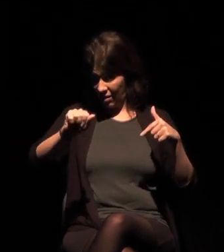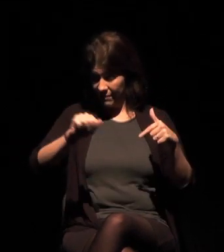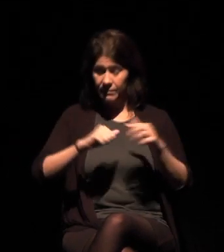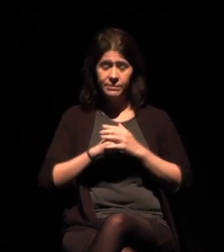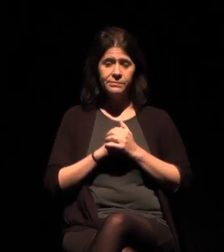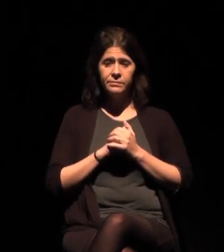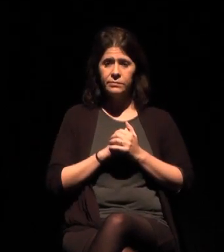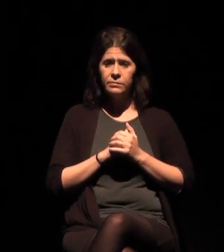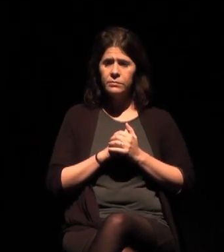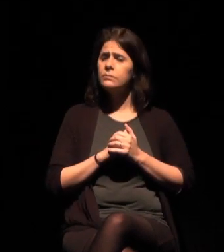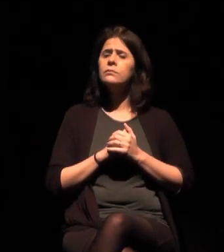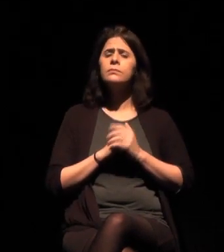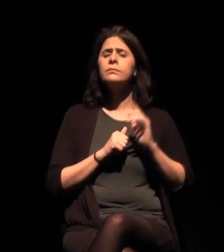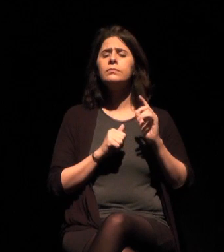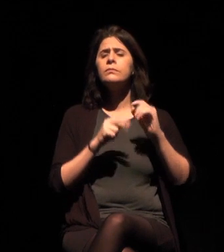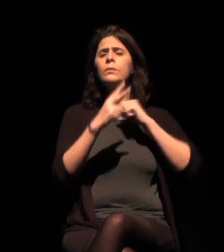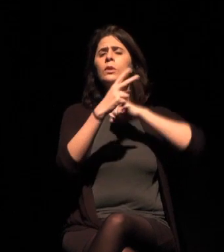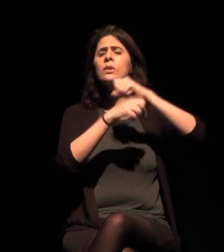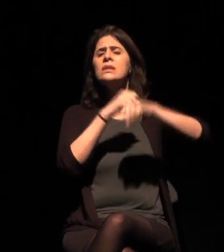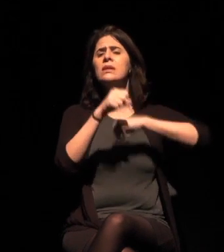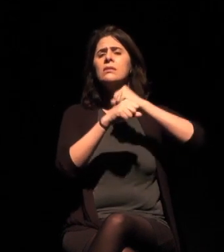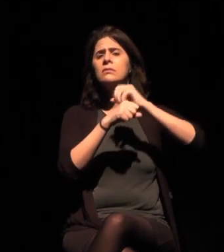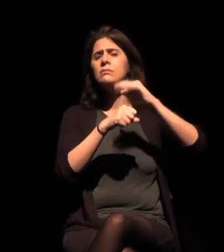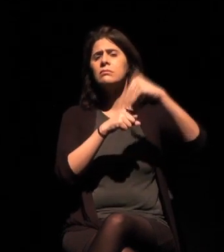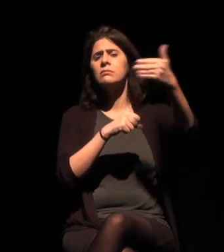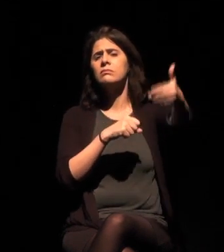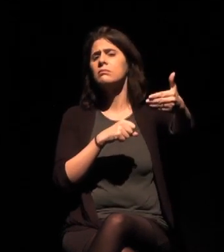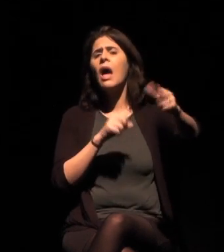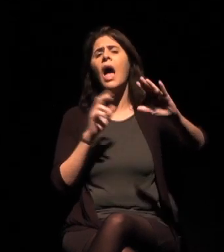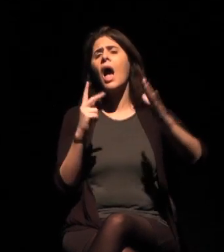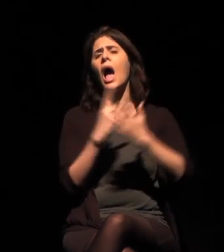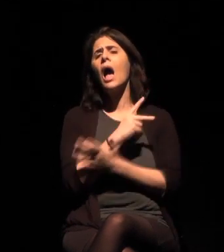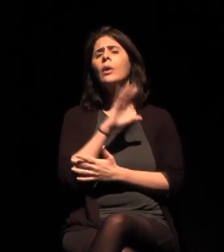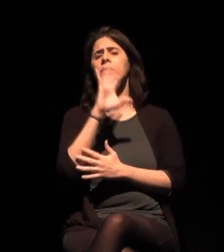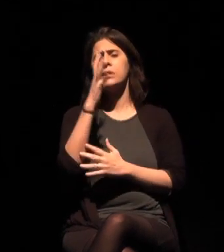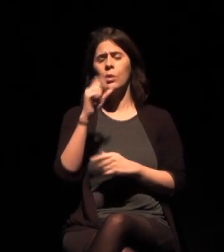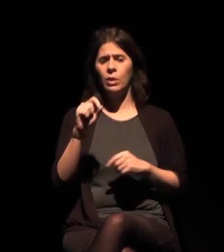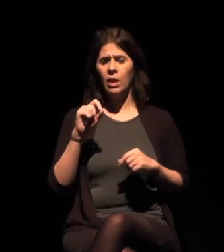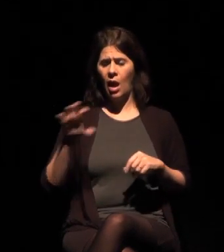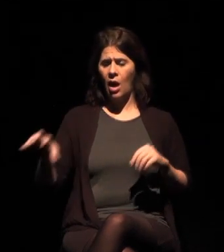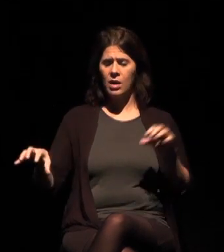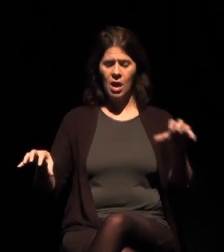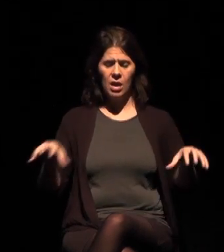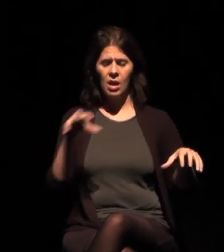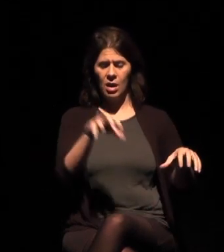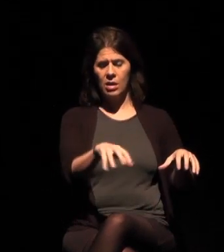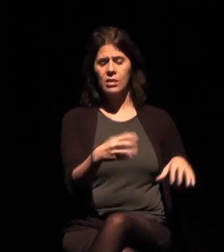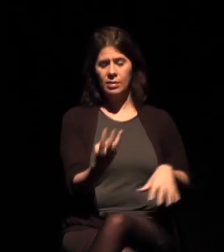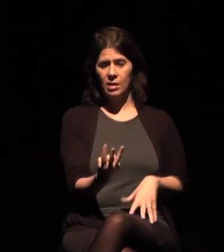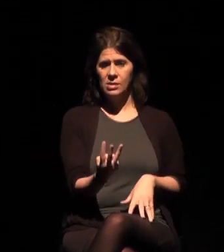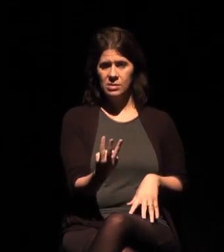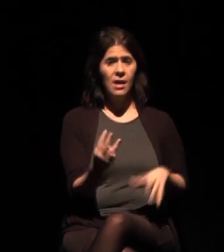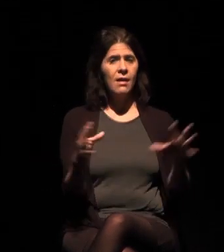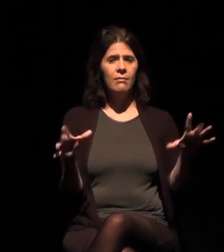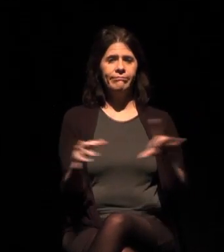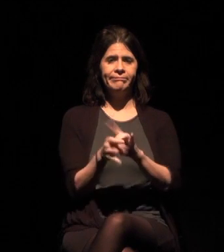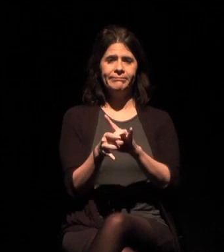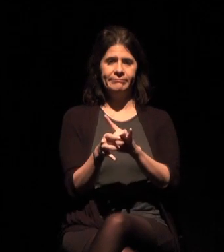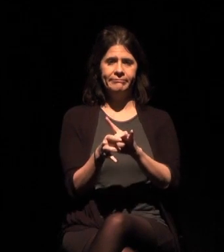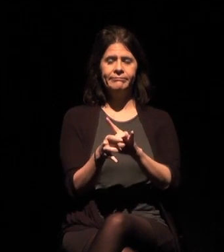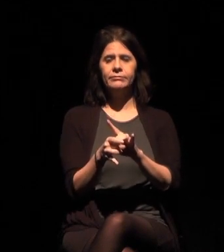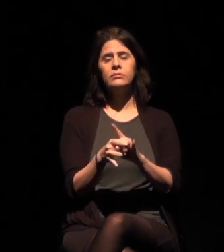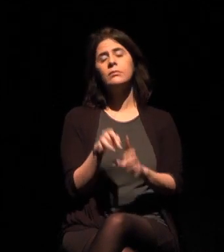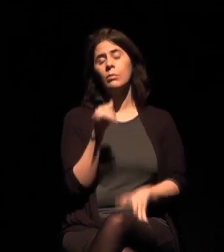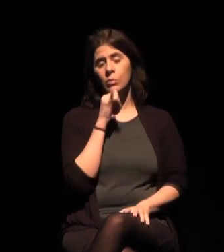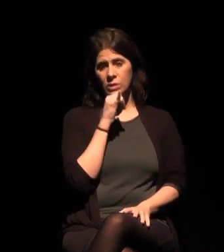juntar as três áreas porque hoje como os três já aprendizado de máquina é uma super área que